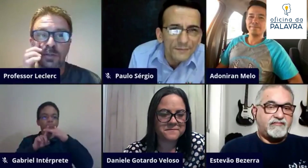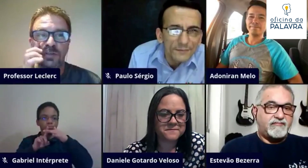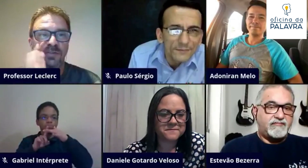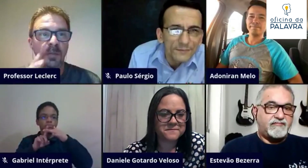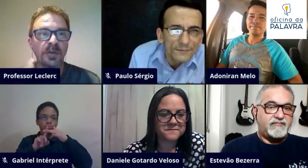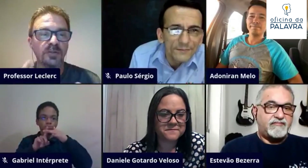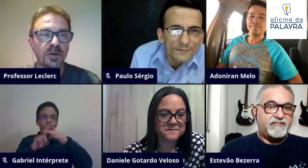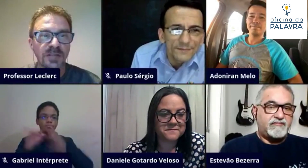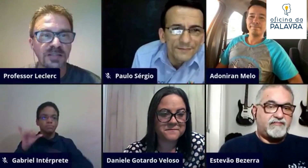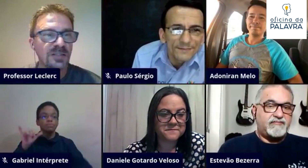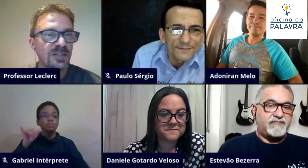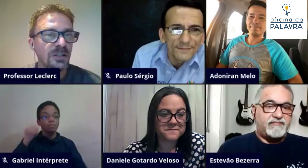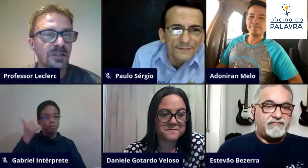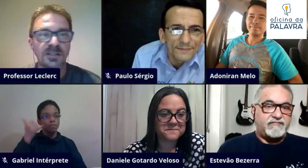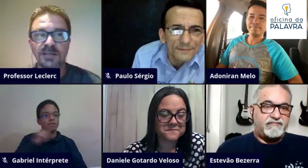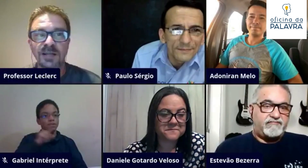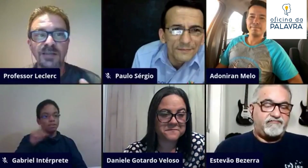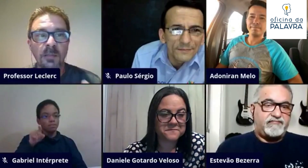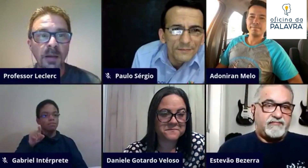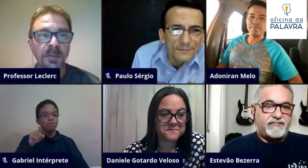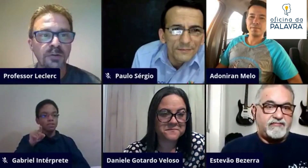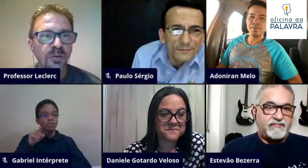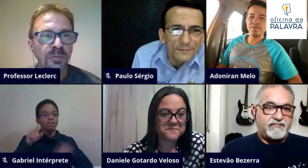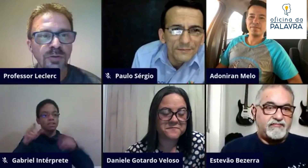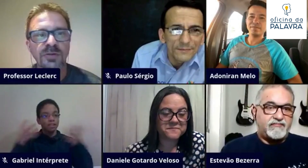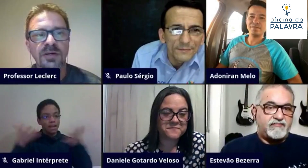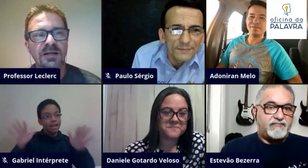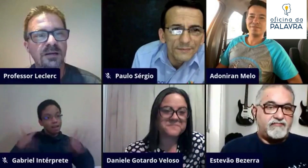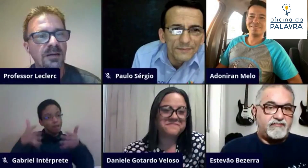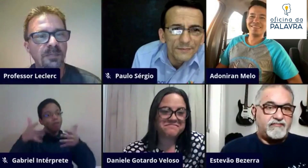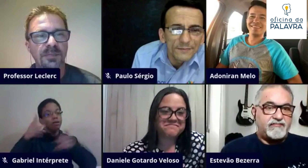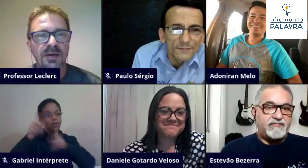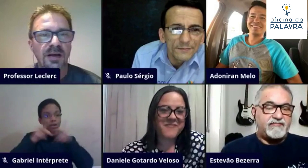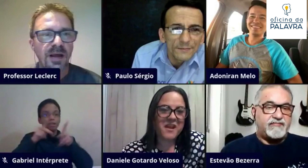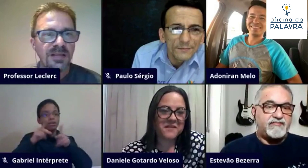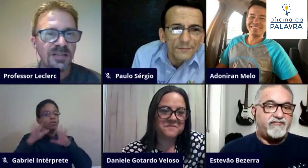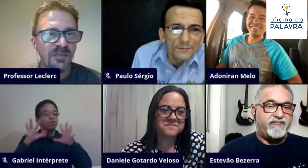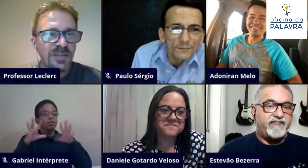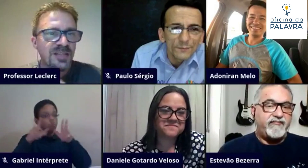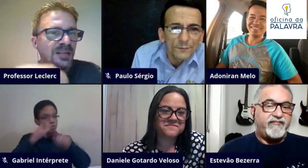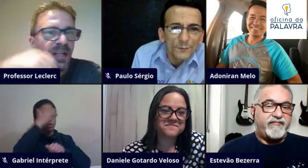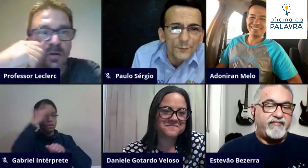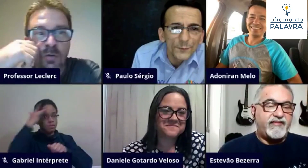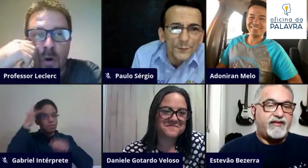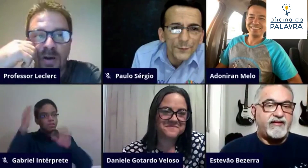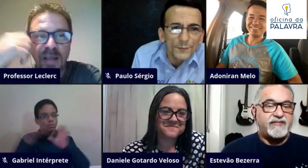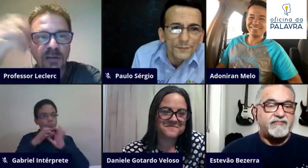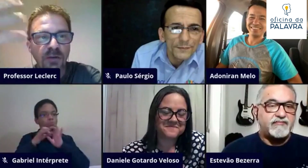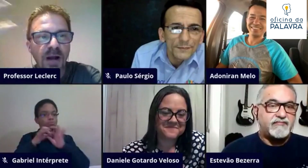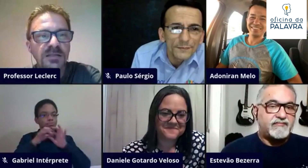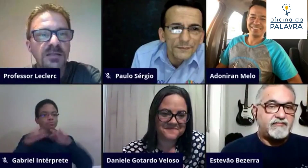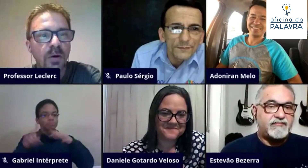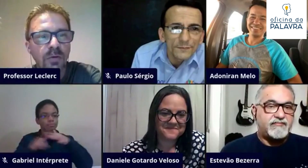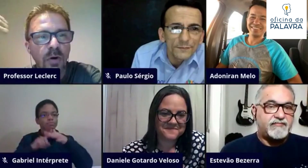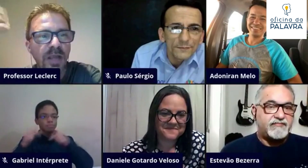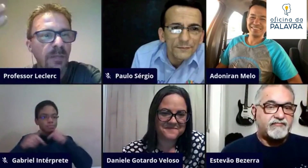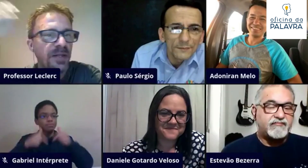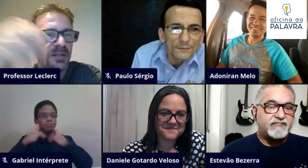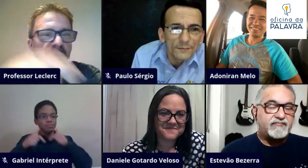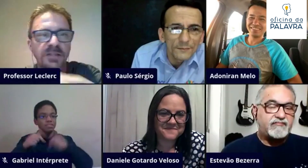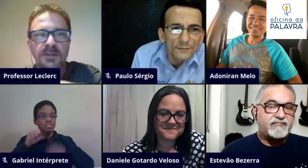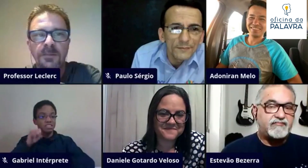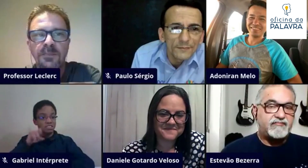vocês, para motivar o pessoal que está assistindo. Assim, tem trabalho para todo mundo, cara. Se você tem qualquer vocação,